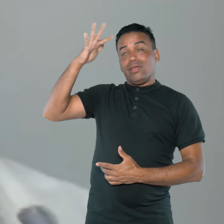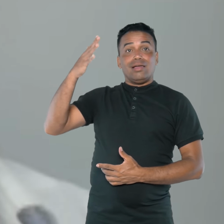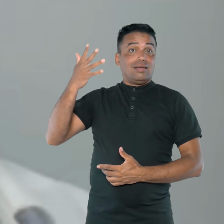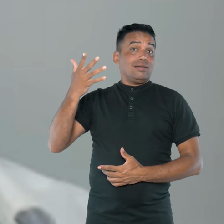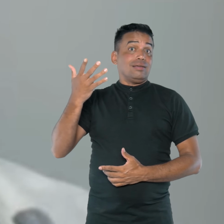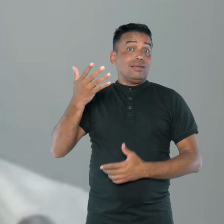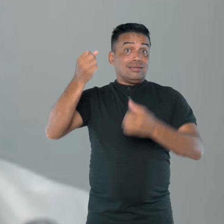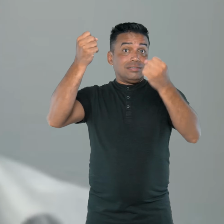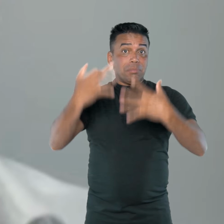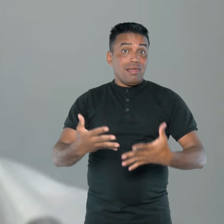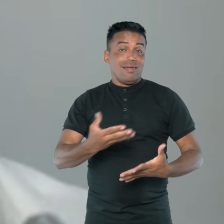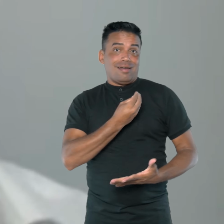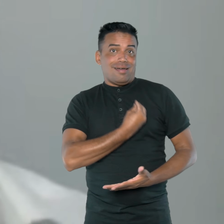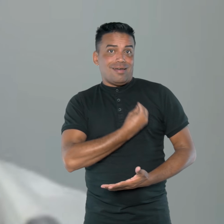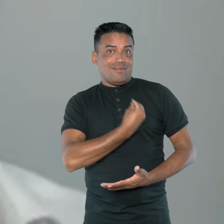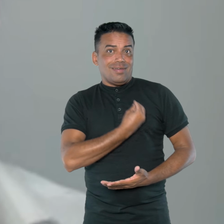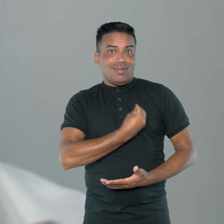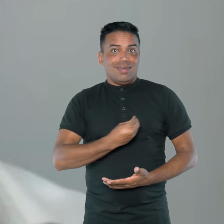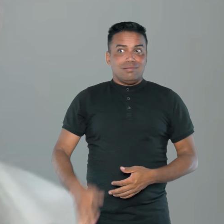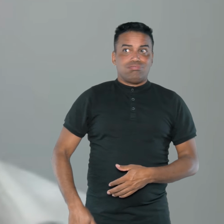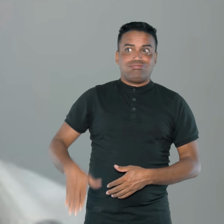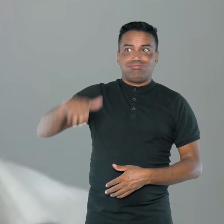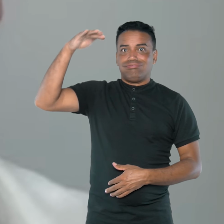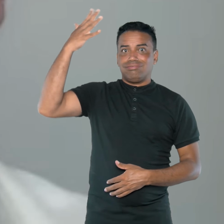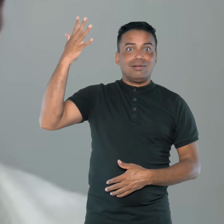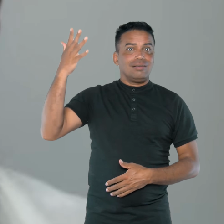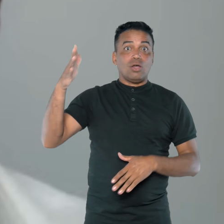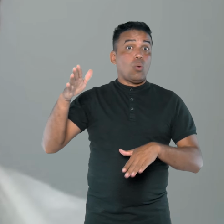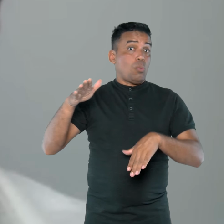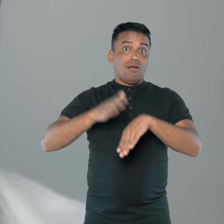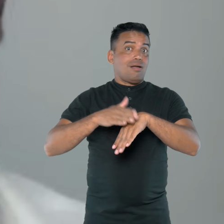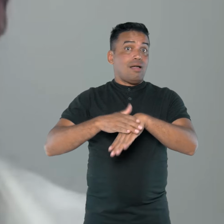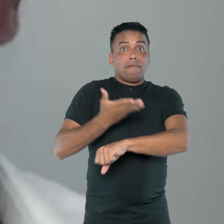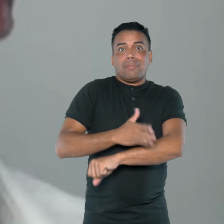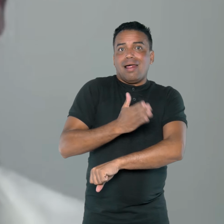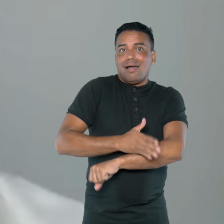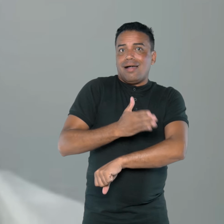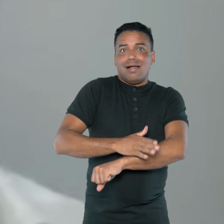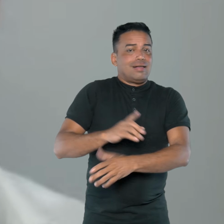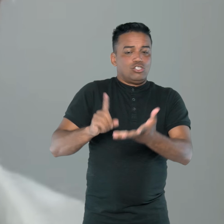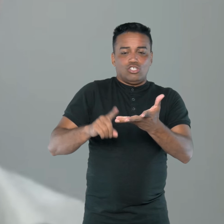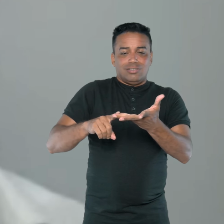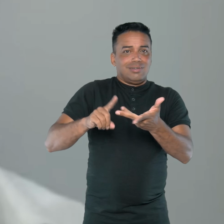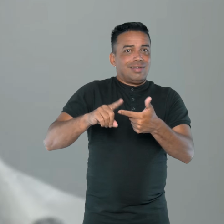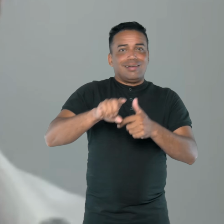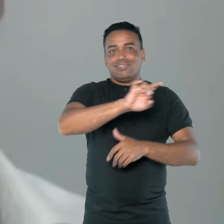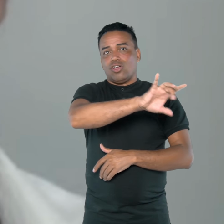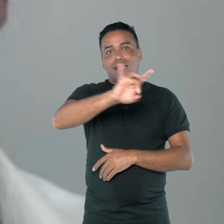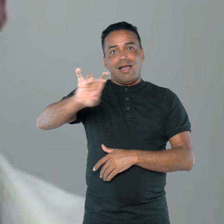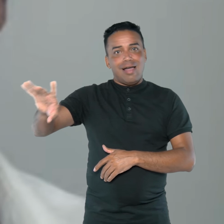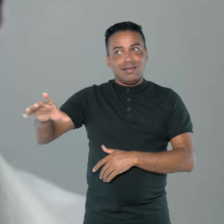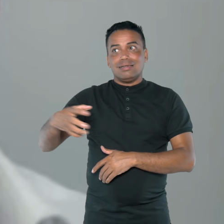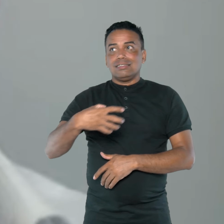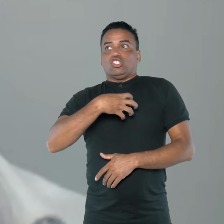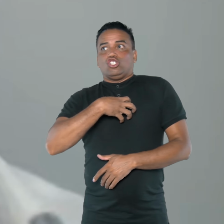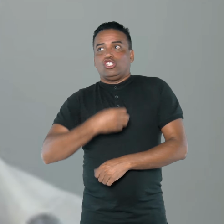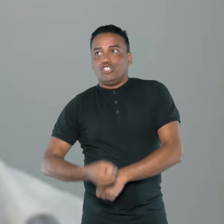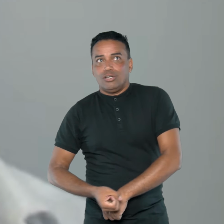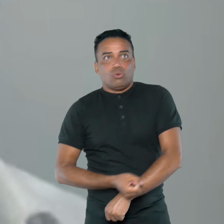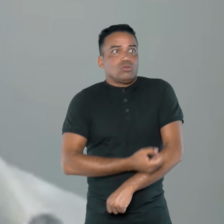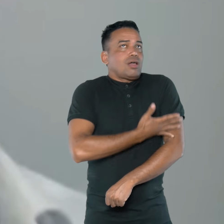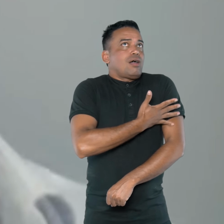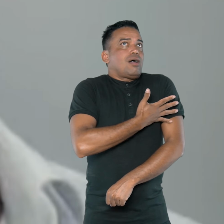prática, né, é que constrói a sua própria mapografia, né, a sua própria cartografia das coisas, né, do que sentimos e do que